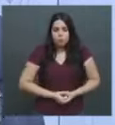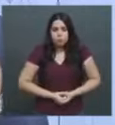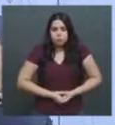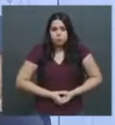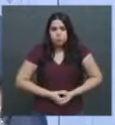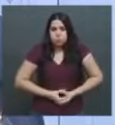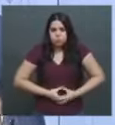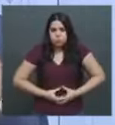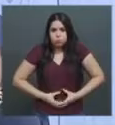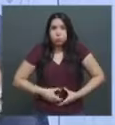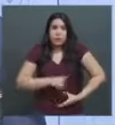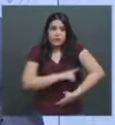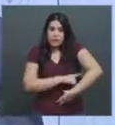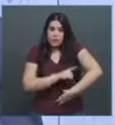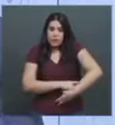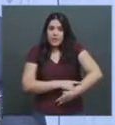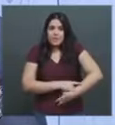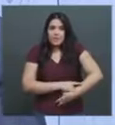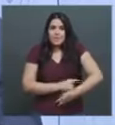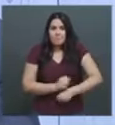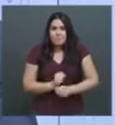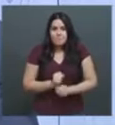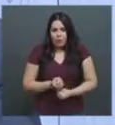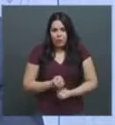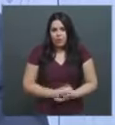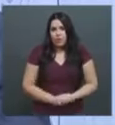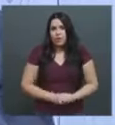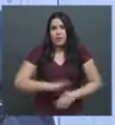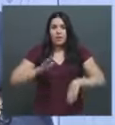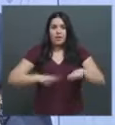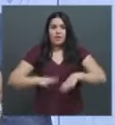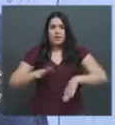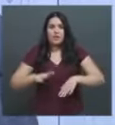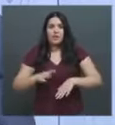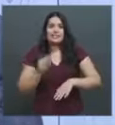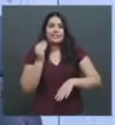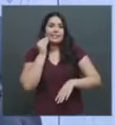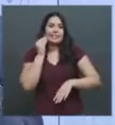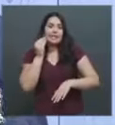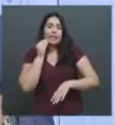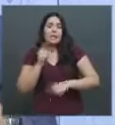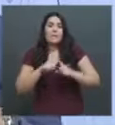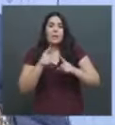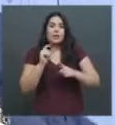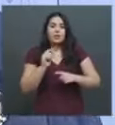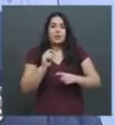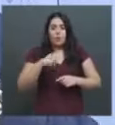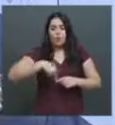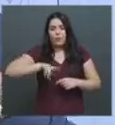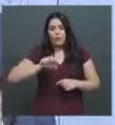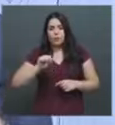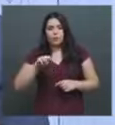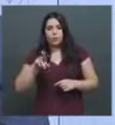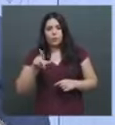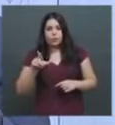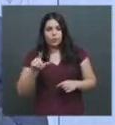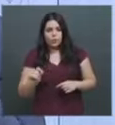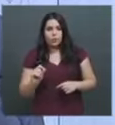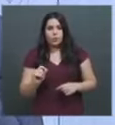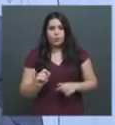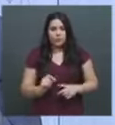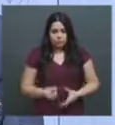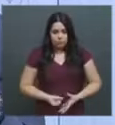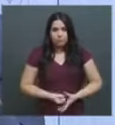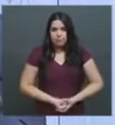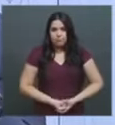fazendo esforço. Voluntariamente, ele tenta fazer a contração. Chega um ponto que o músculo da bexiga ele forma divertículos, ele